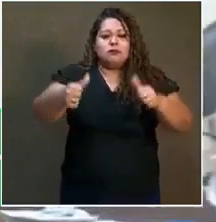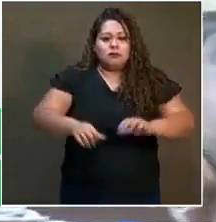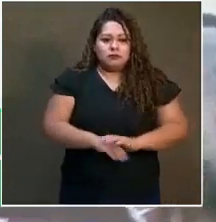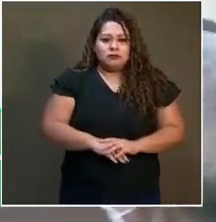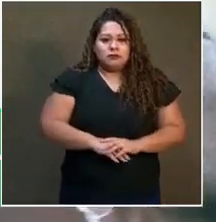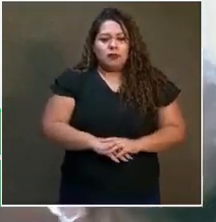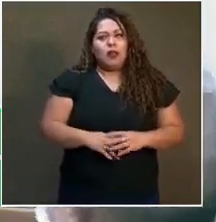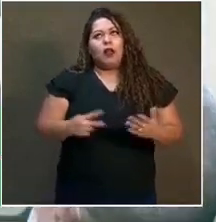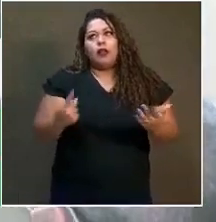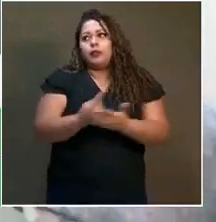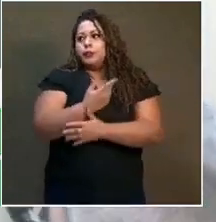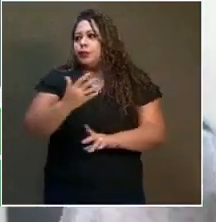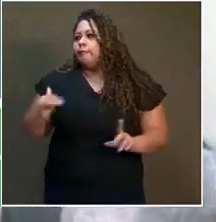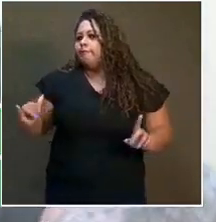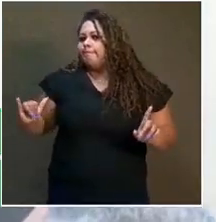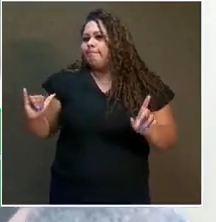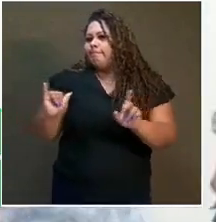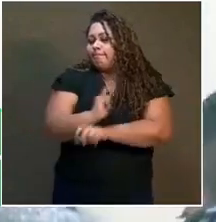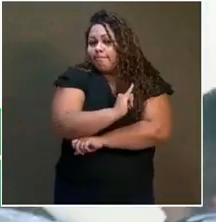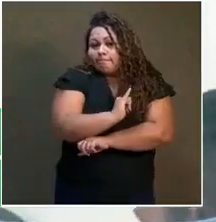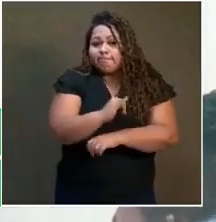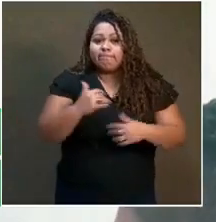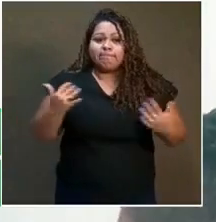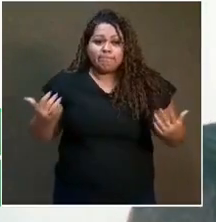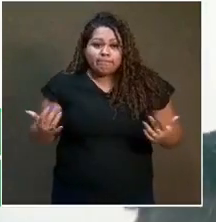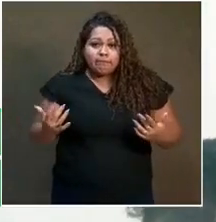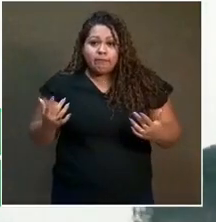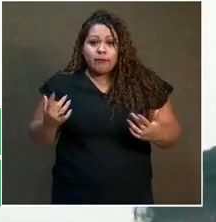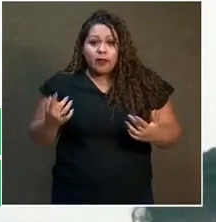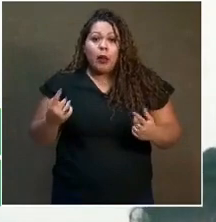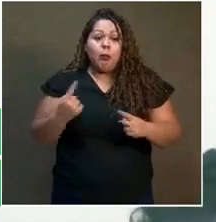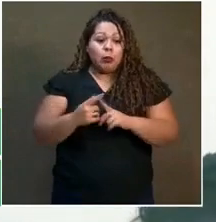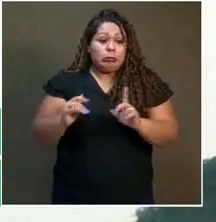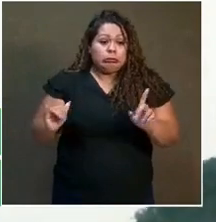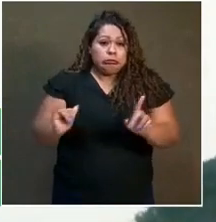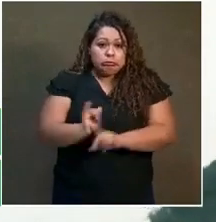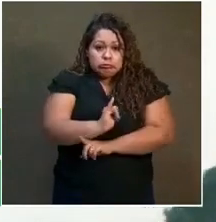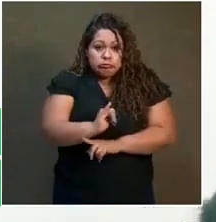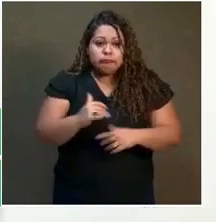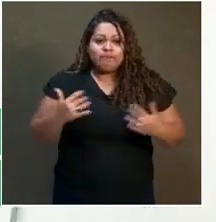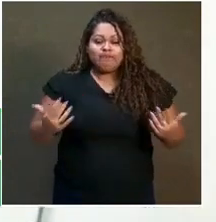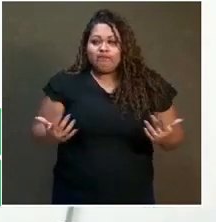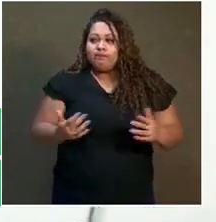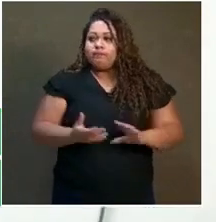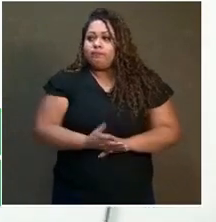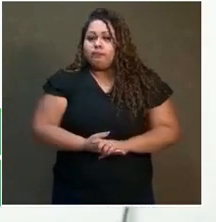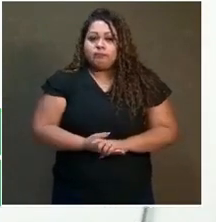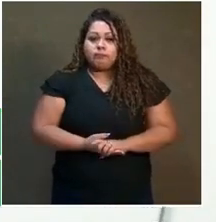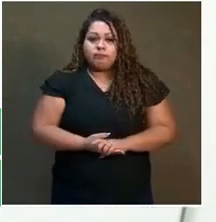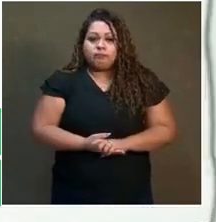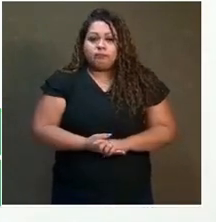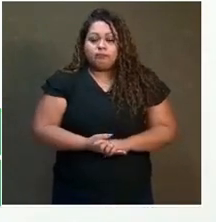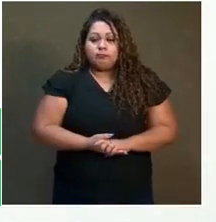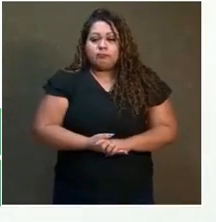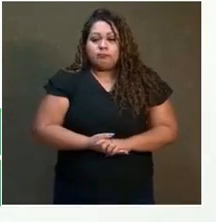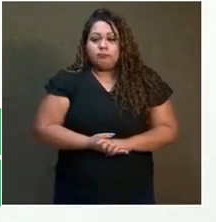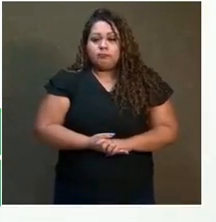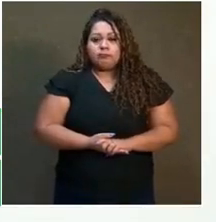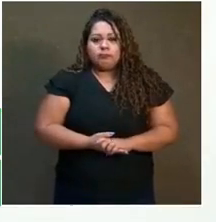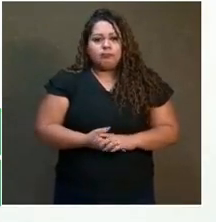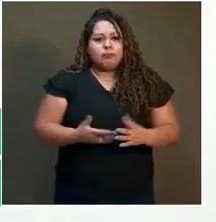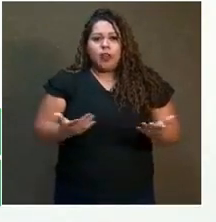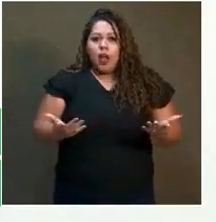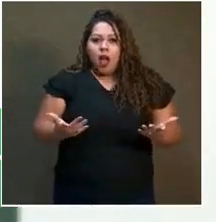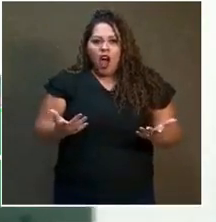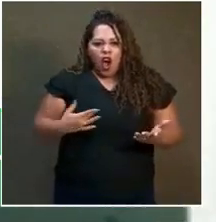por traição, porque traíram vossas excelências. E no mesmo dia... A parte trair não há motivo de